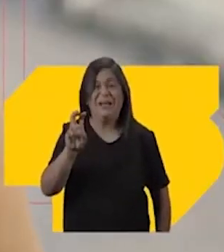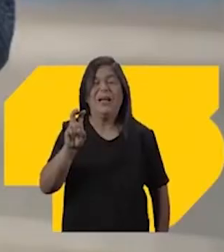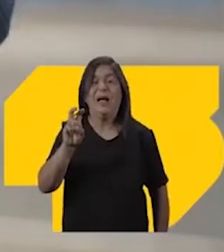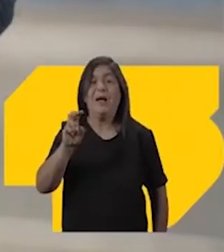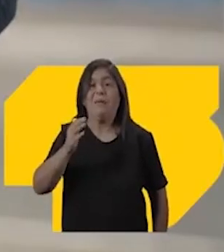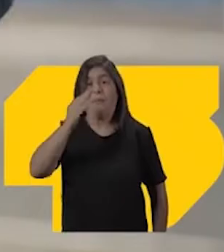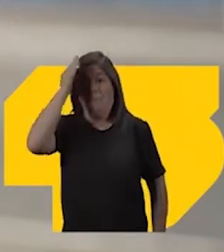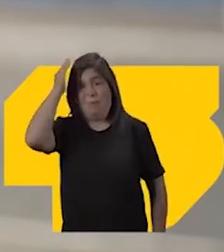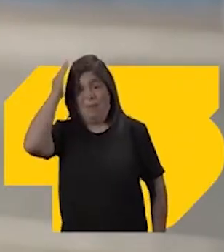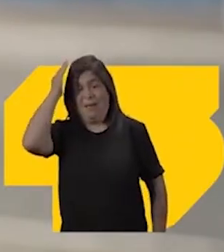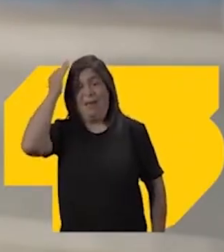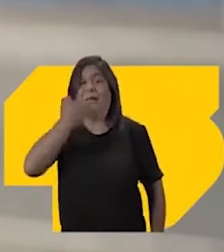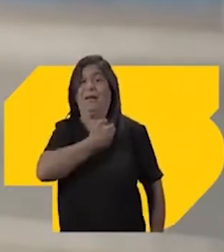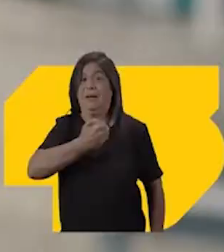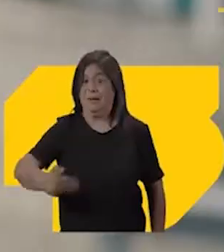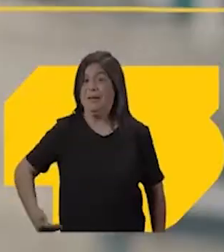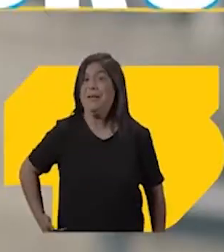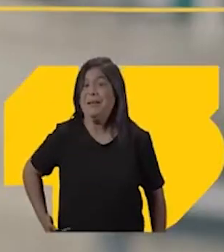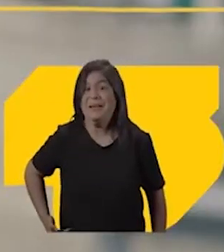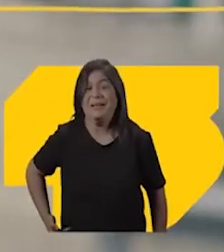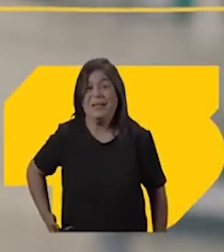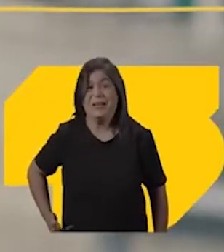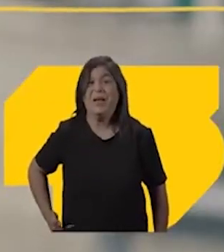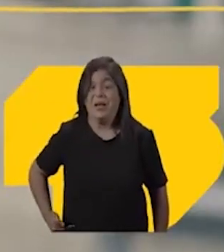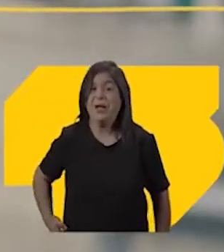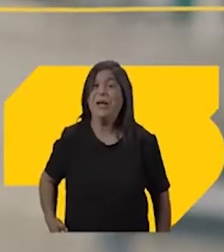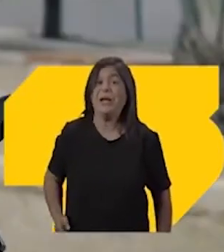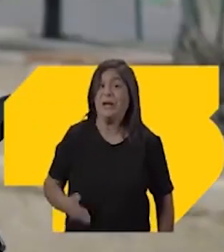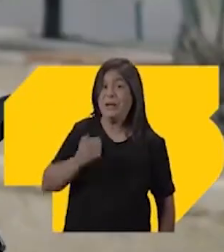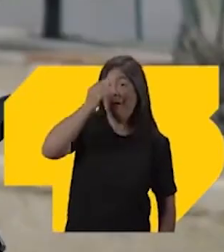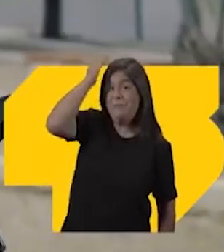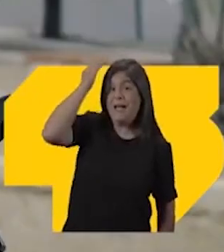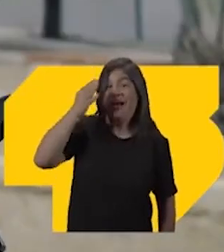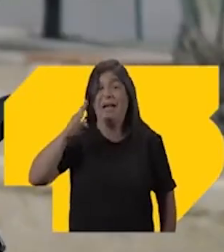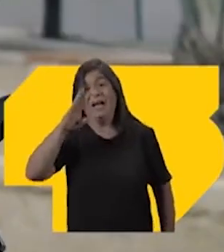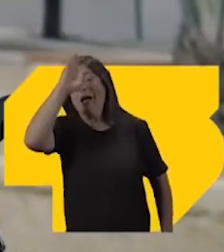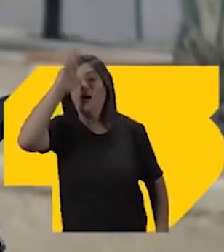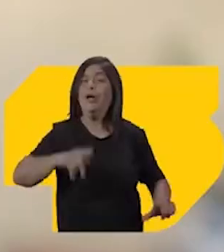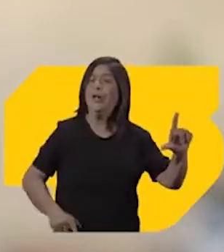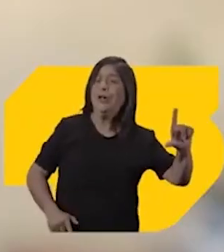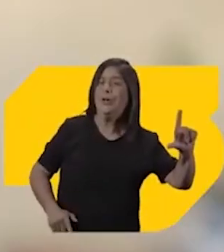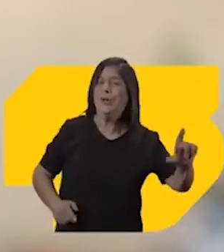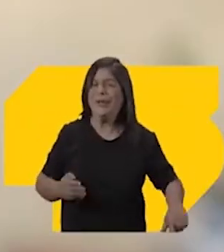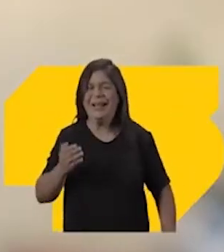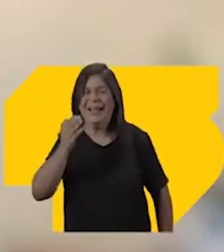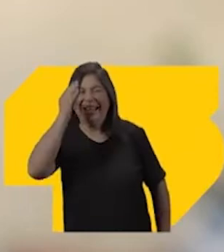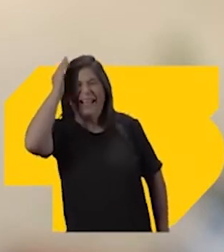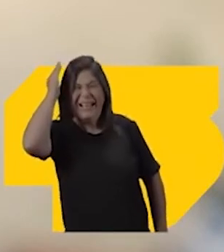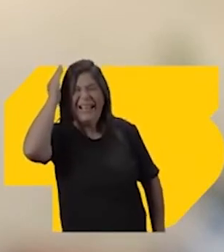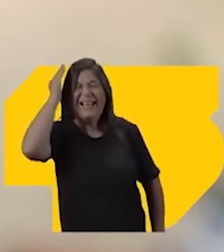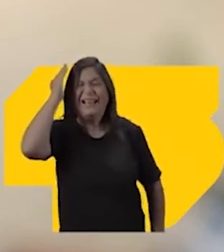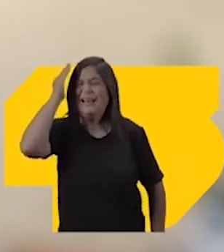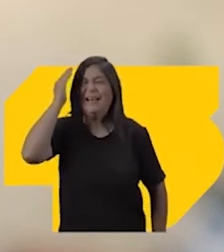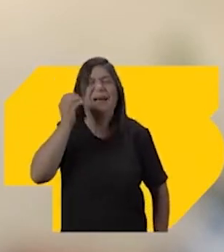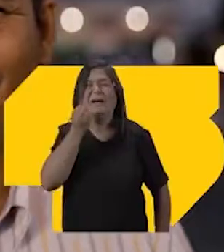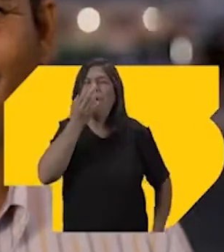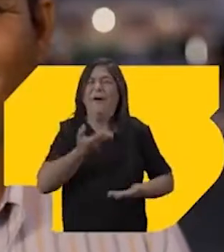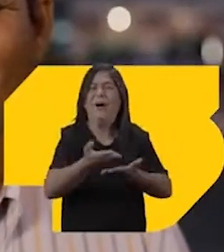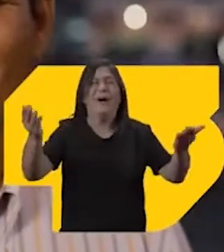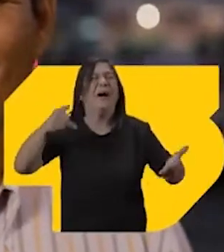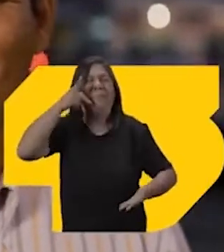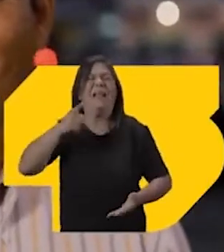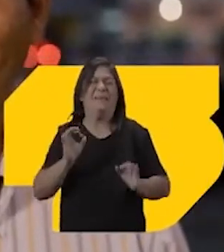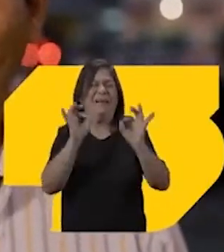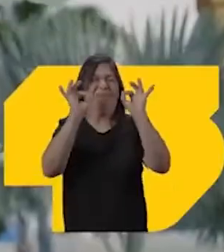4 e 5. Eu voto em Pedro. Para o governador, eu voto em Pedro. Pedro e Bolsonaro. É Lulinha e Pedrinho, gente.